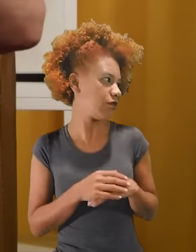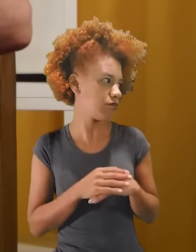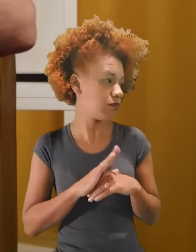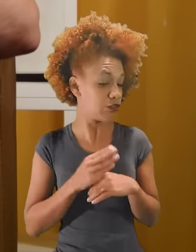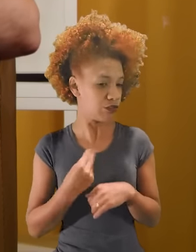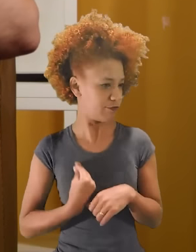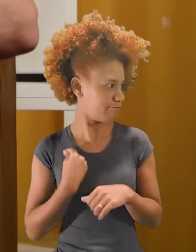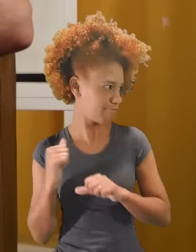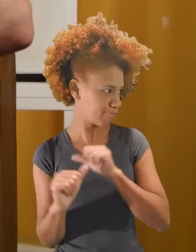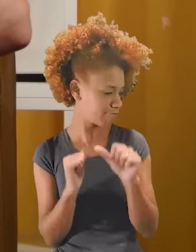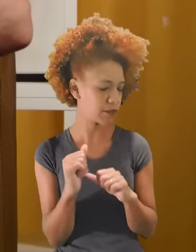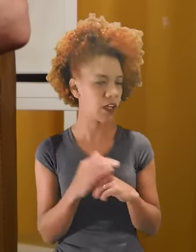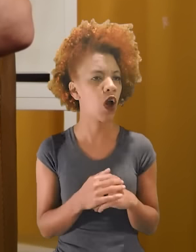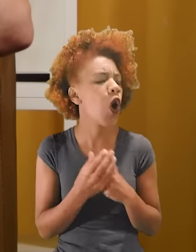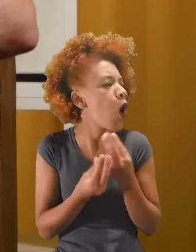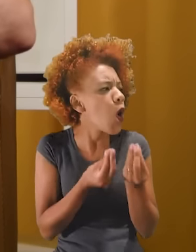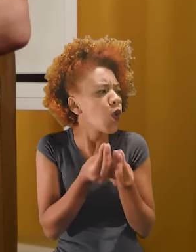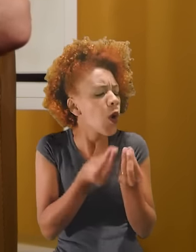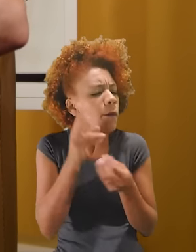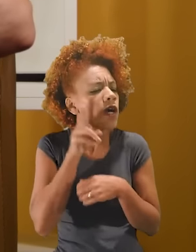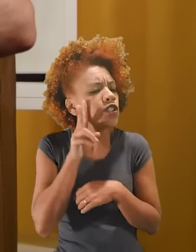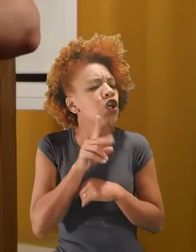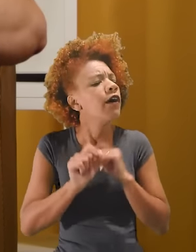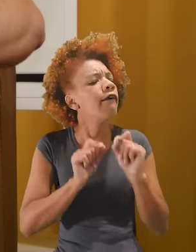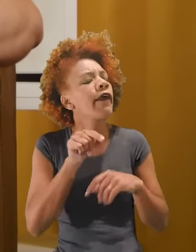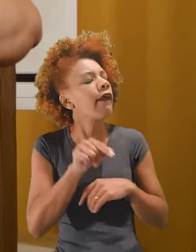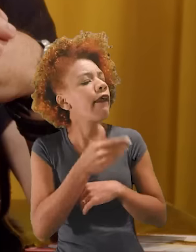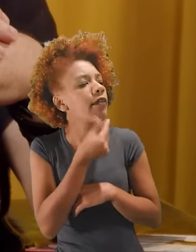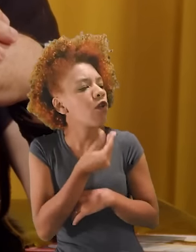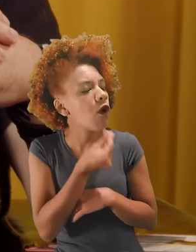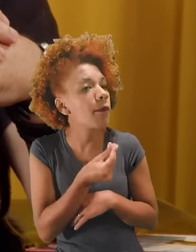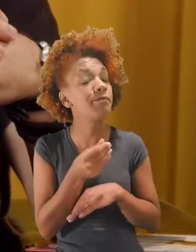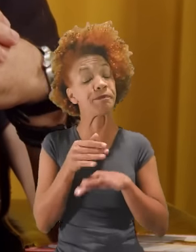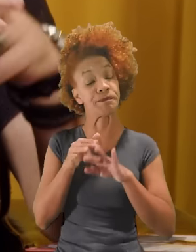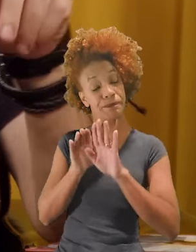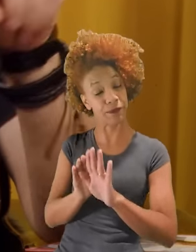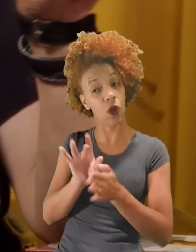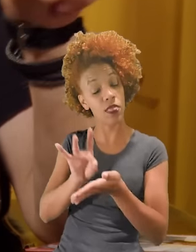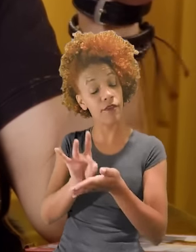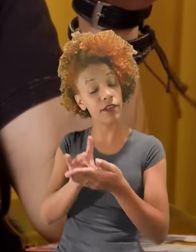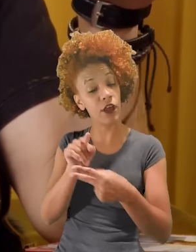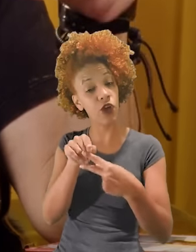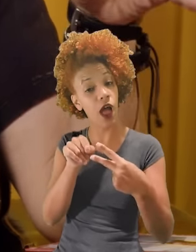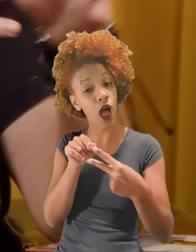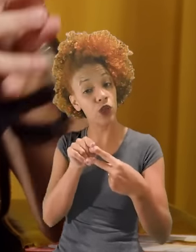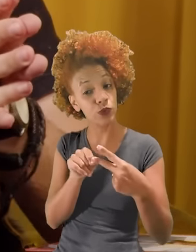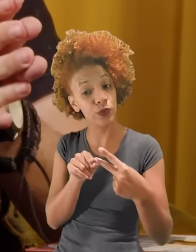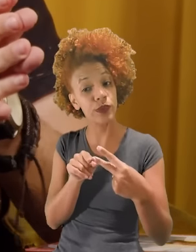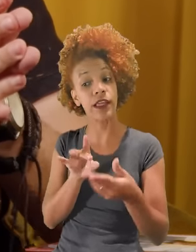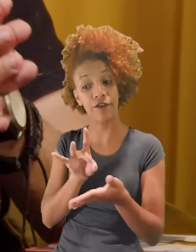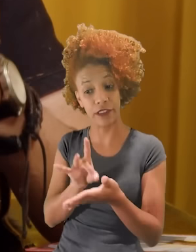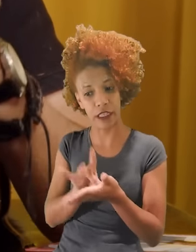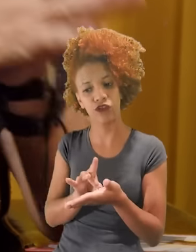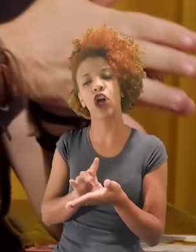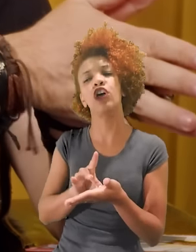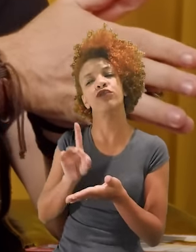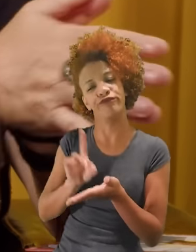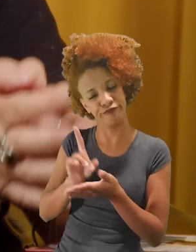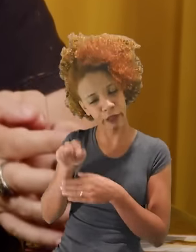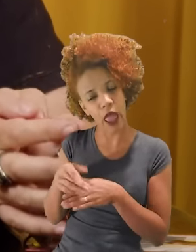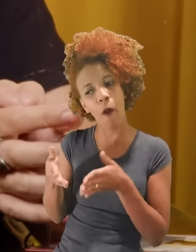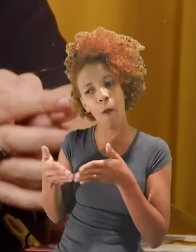bastante tempo e tal. Como é que é essa história do Walt Disney? Quem era esse cara? Então, na verdade, as duas coisas aí são reais, né? De fato, ele era